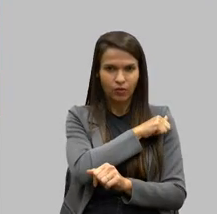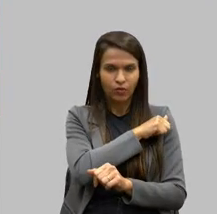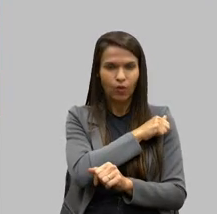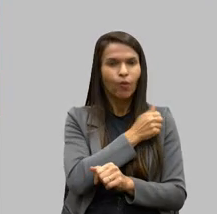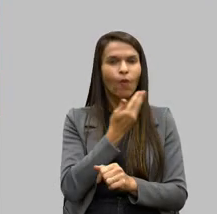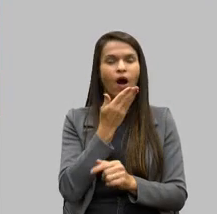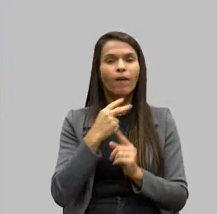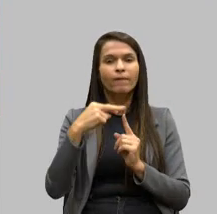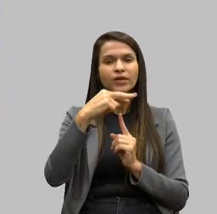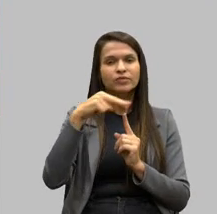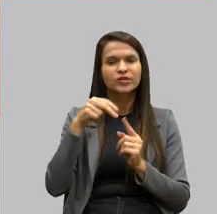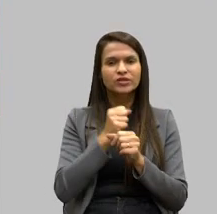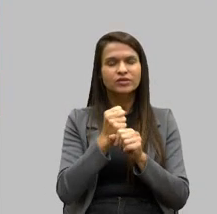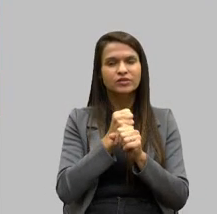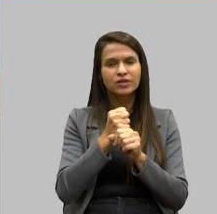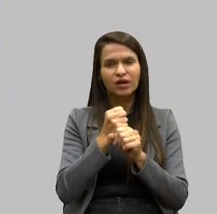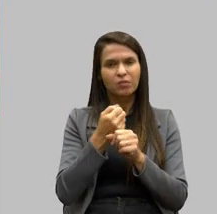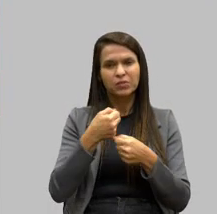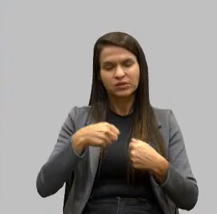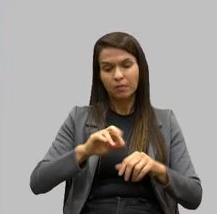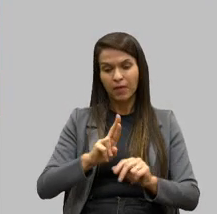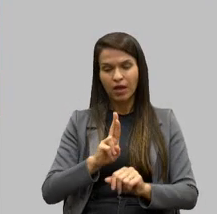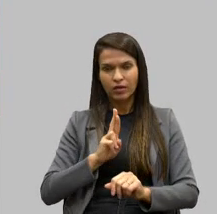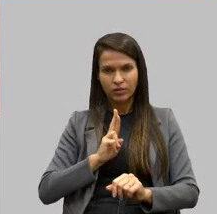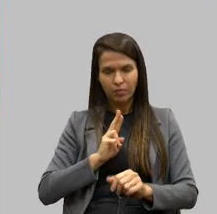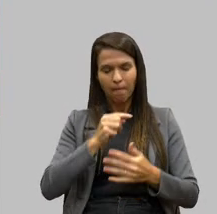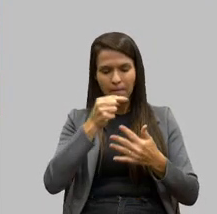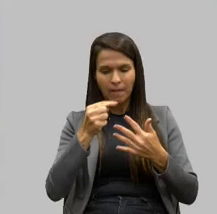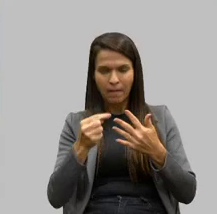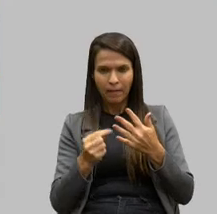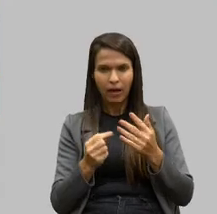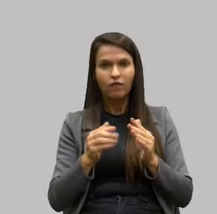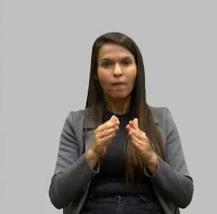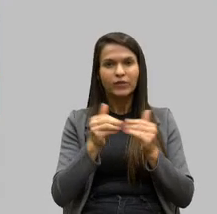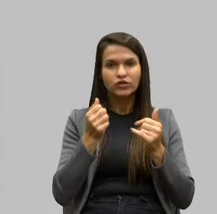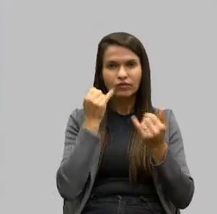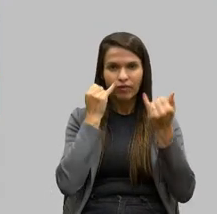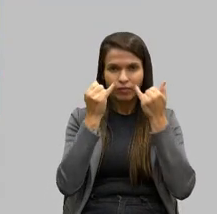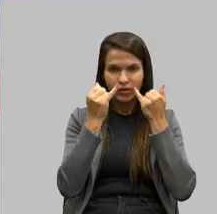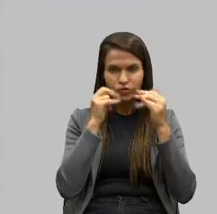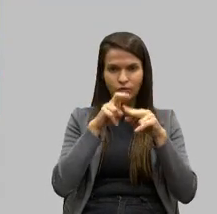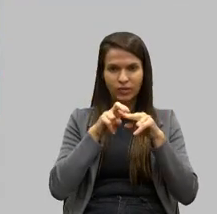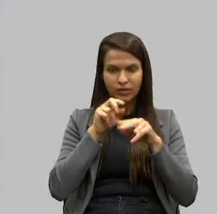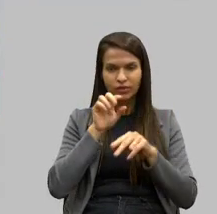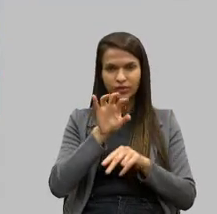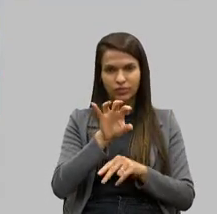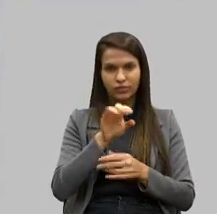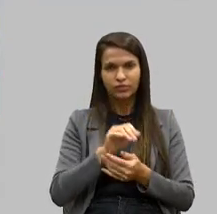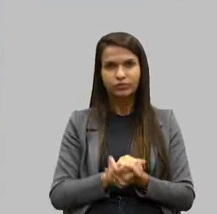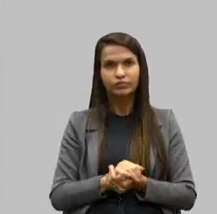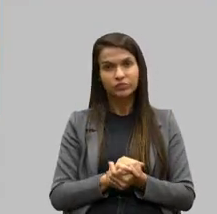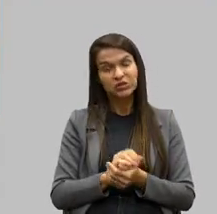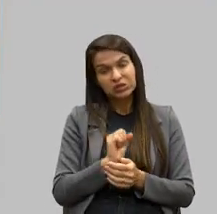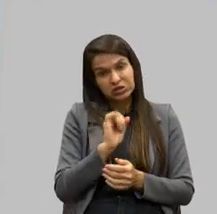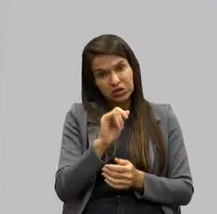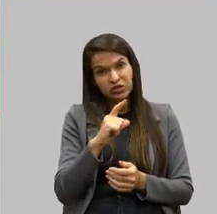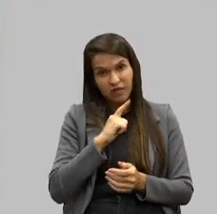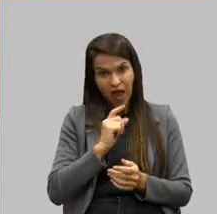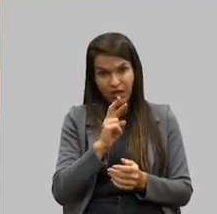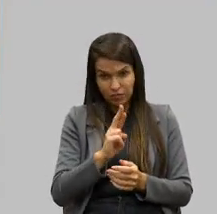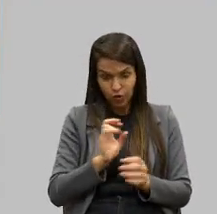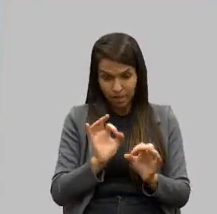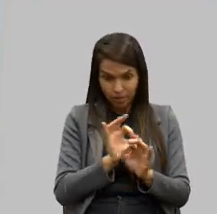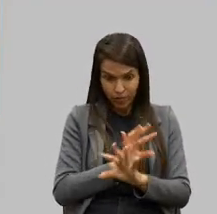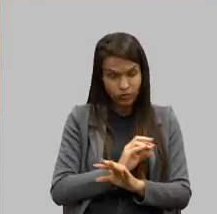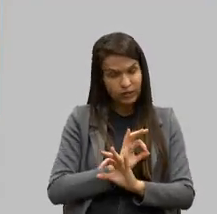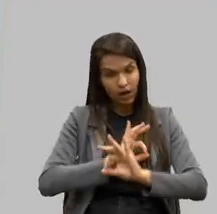perspectiva para esse ano? Não precisa me responder ponto a ponto não, porque eu vou fazer um pedido de informações sobre isso. Mas, claro, se o tiver as respostas prontas,